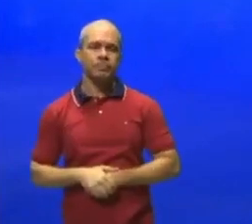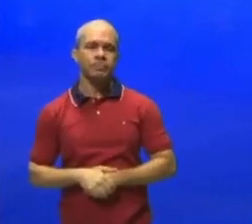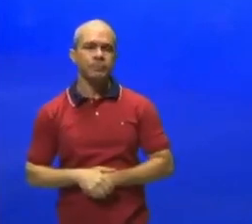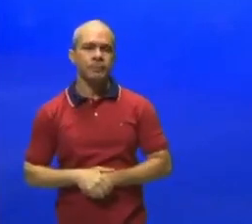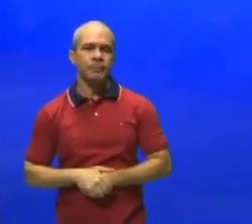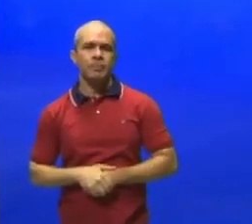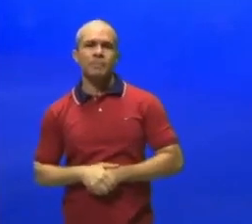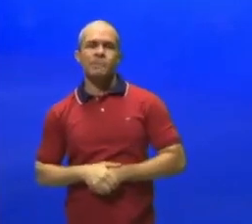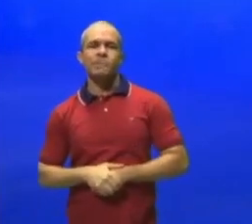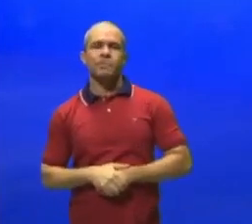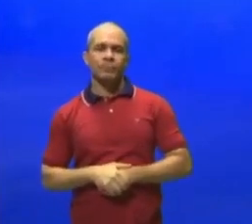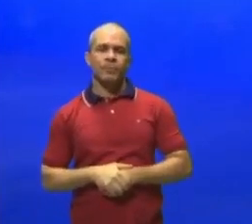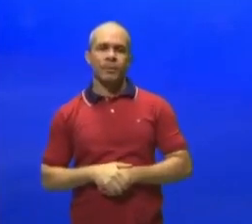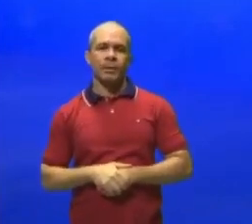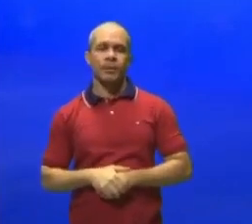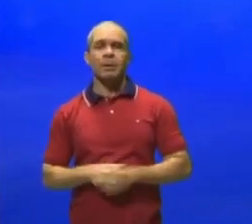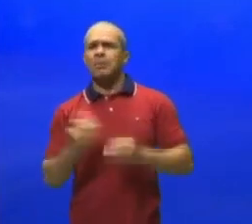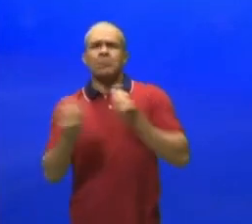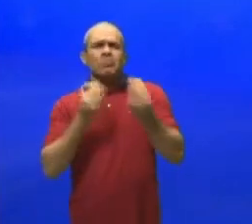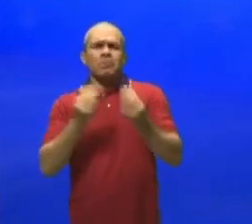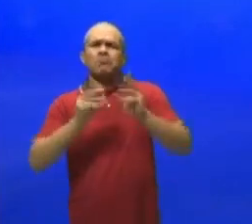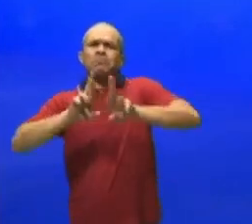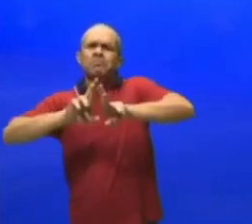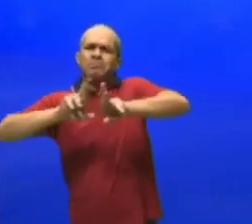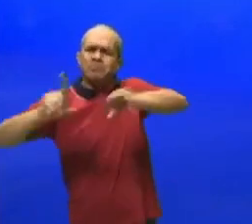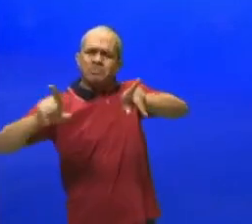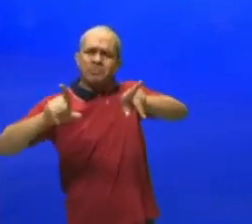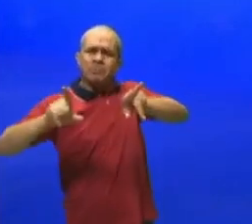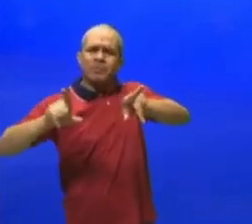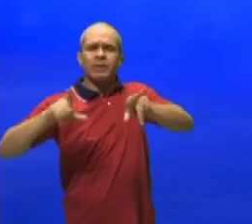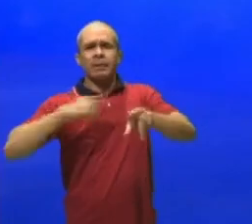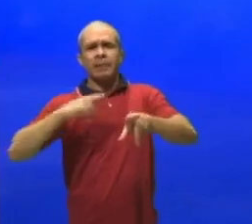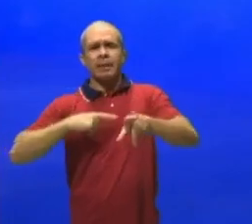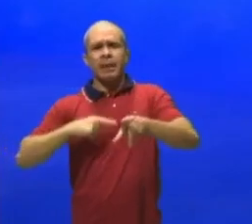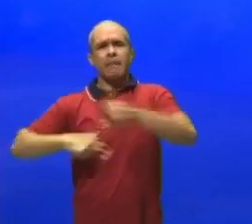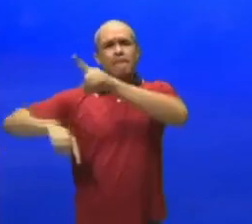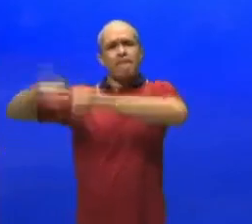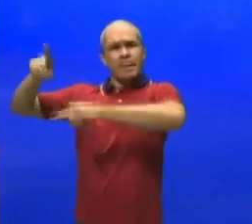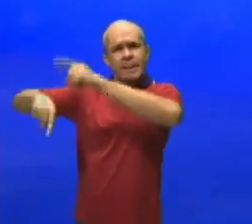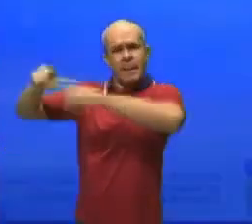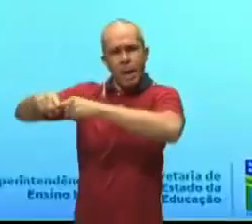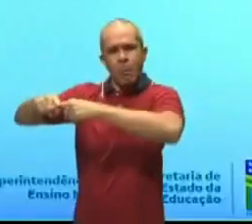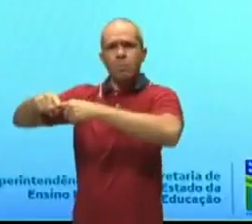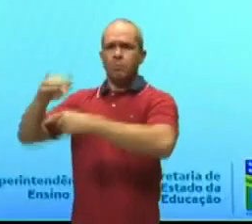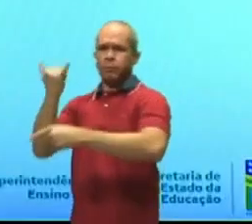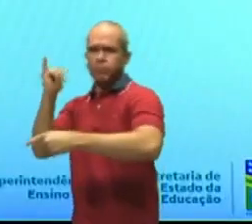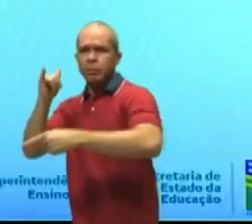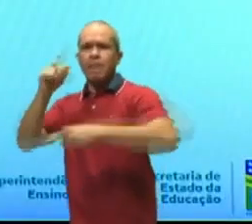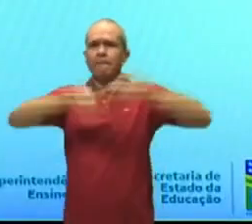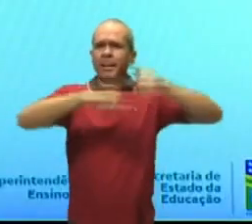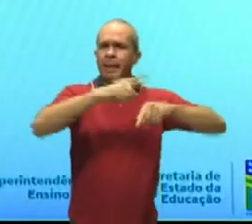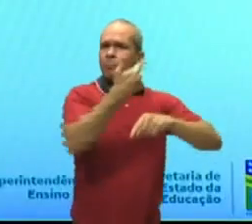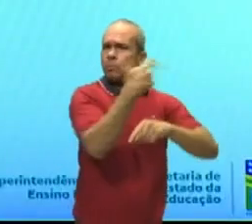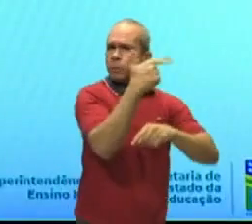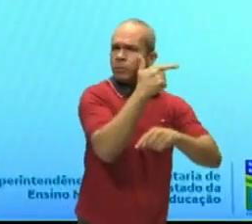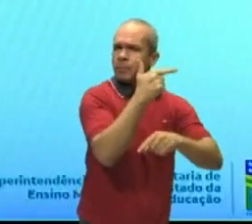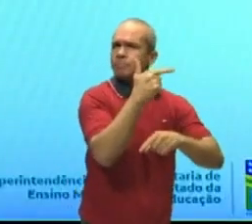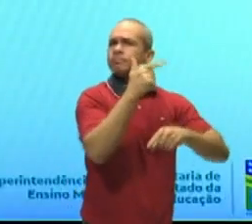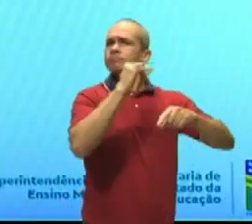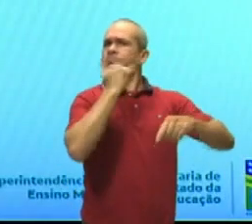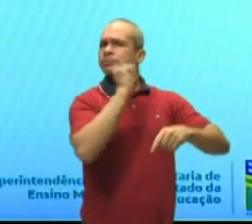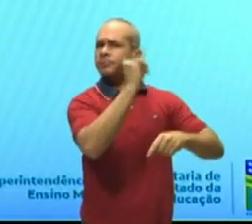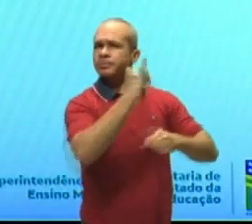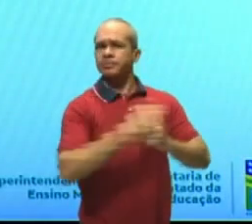olha só, pessoal, e como é que eu diferencio condutores de isolantes? Aqui nós temos 5